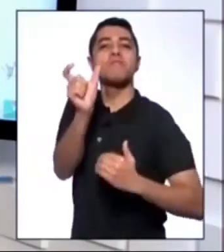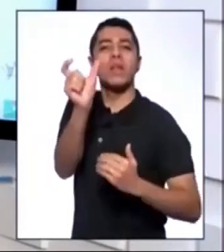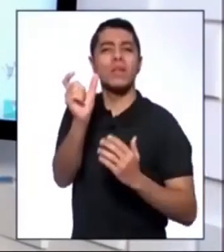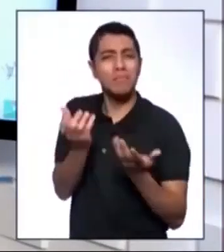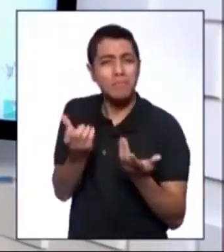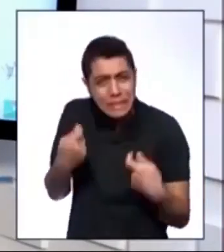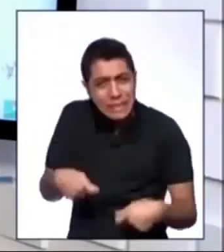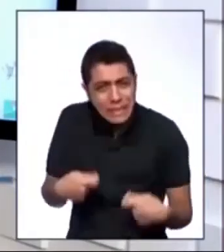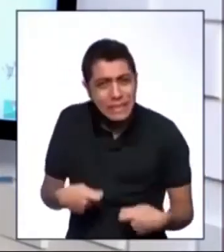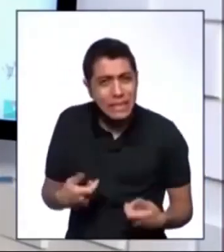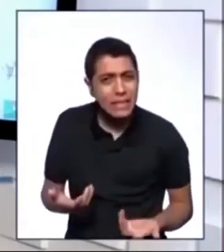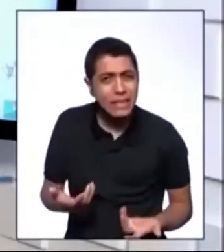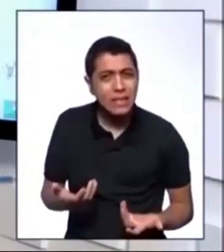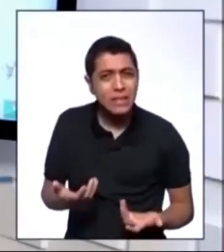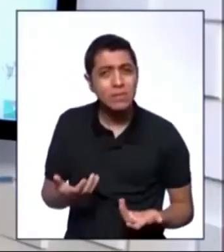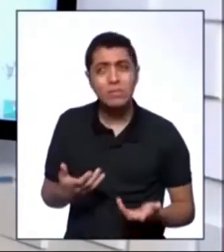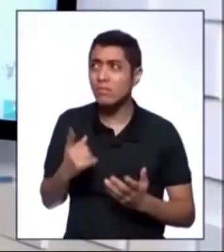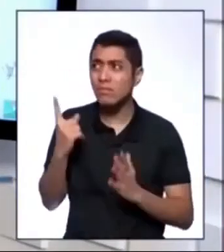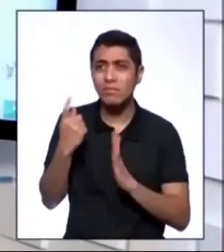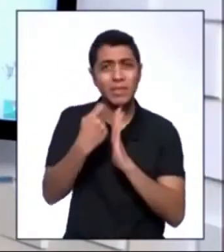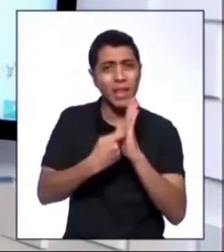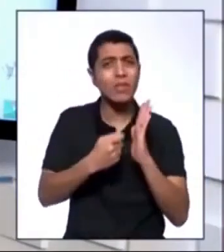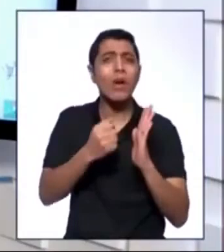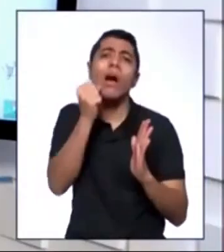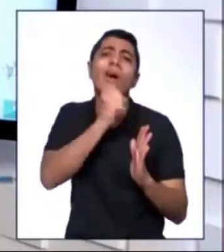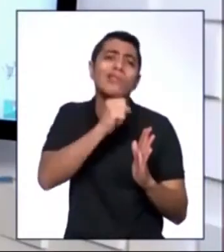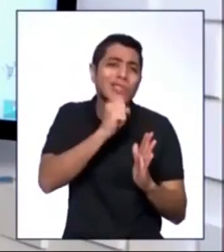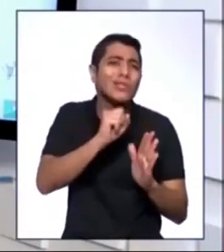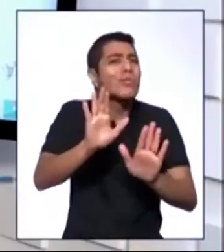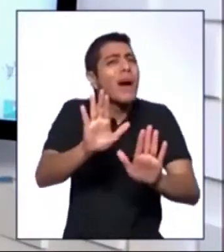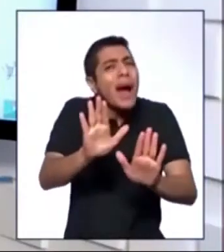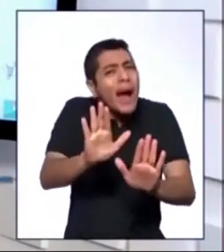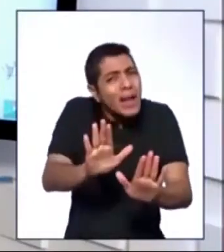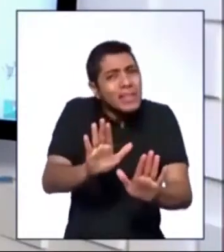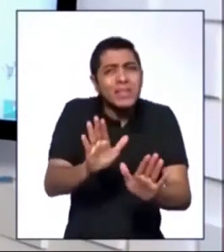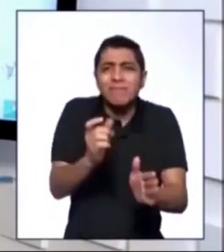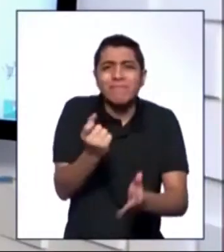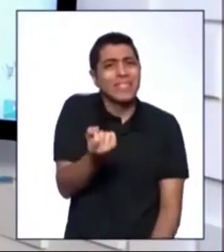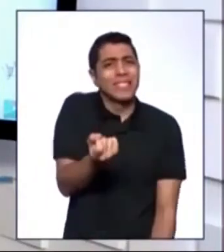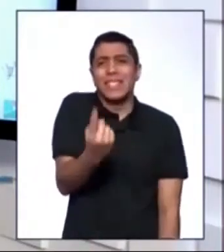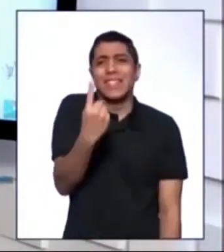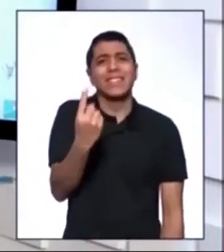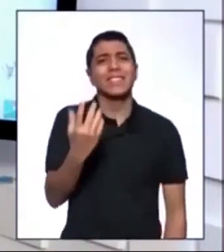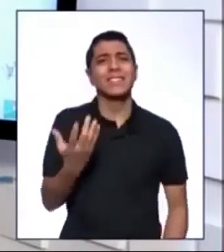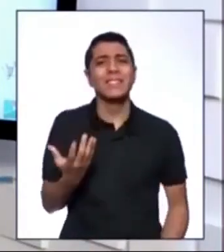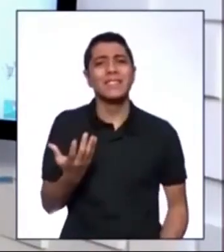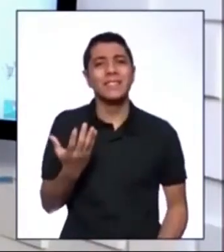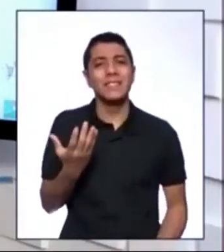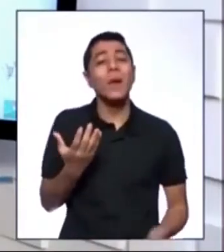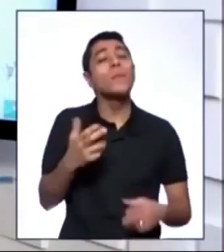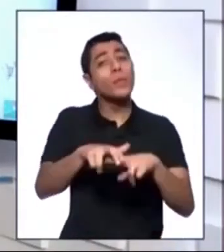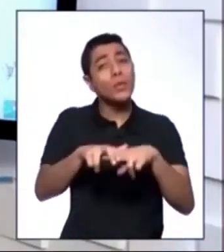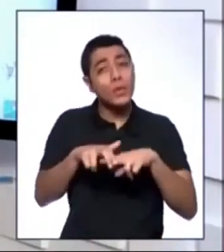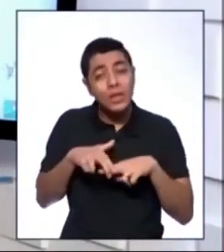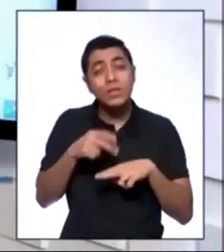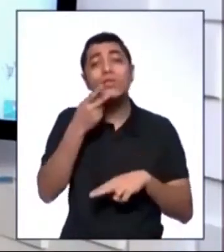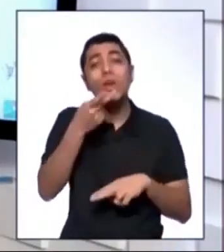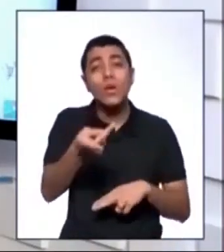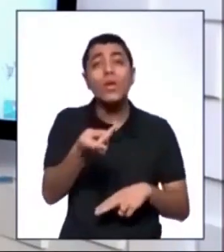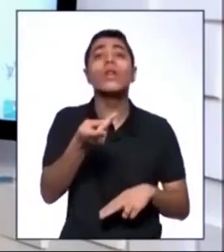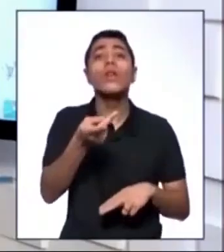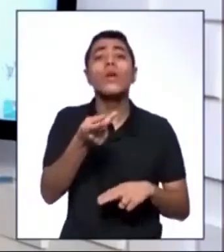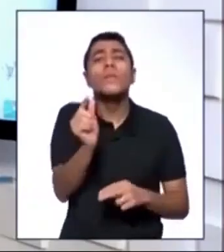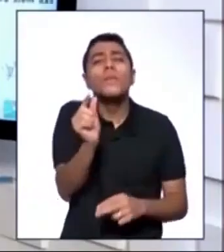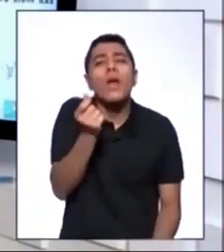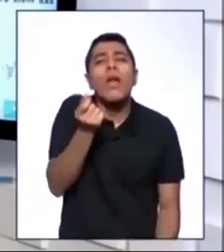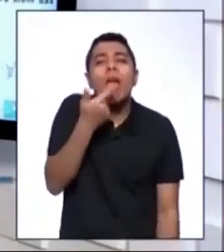a solenidade aí do desenlace causa um certo estranhamento. E é por isso que ele diz efeito cômico, tá bom?